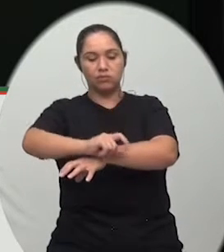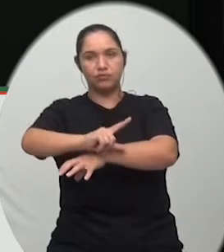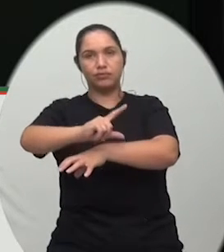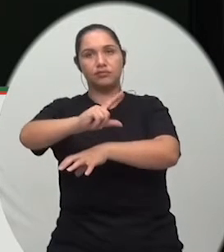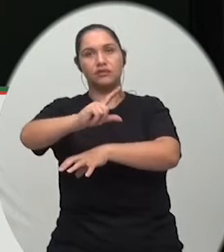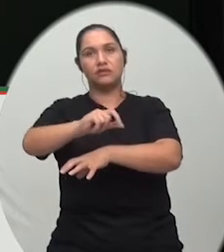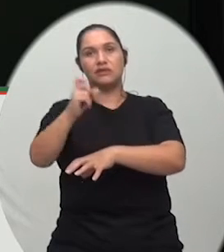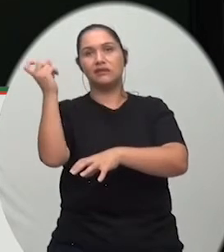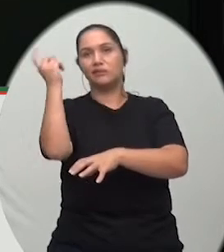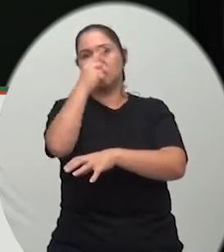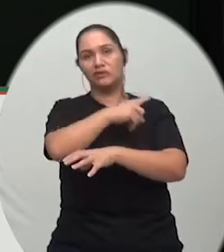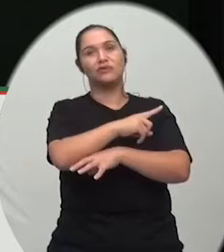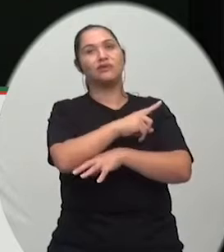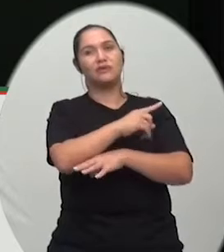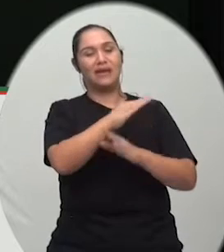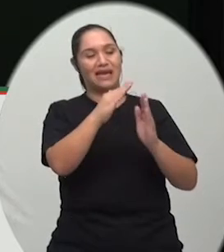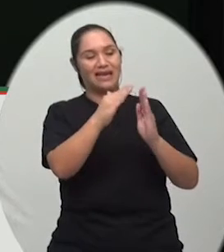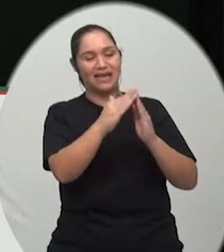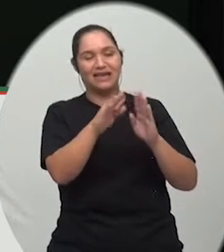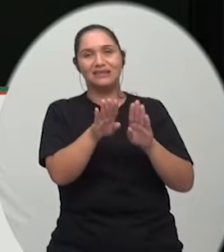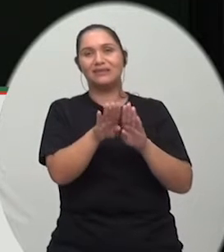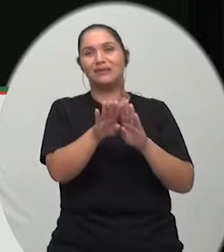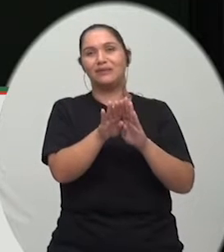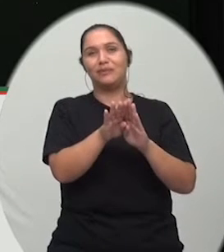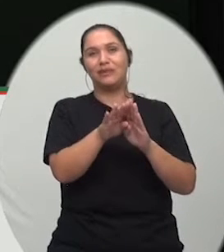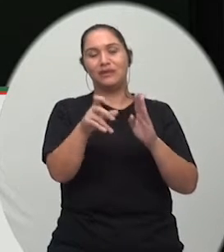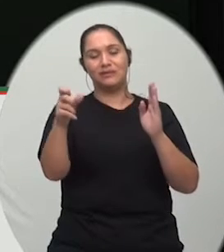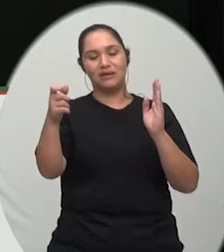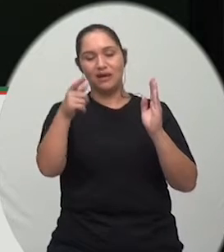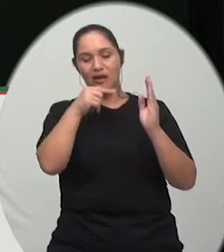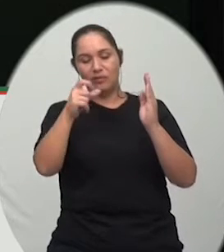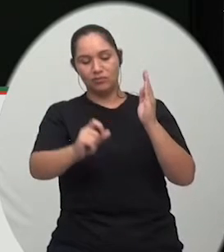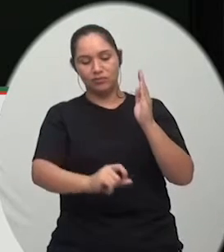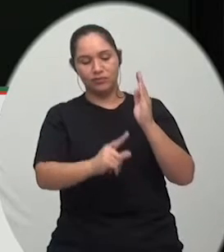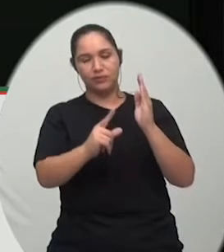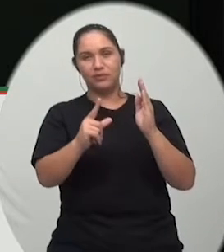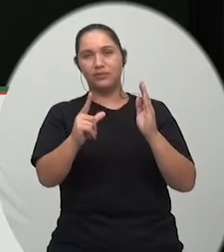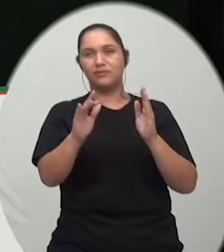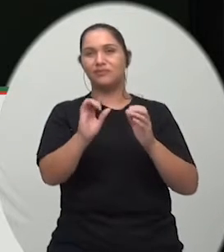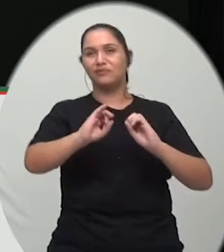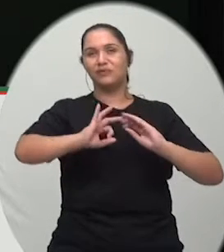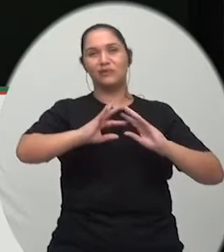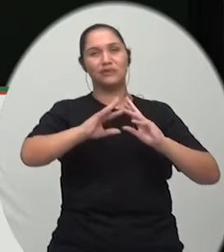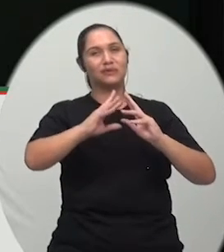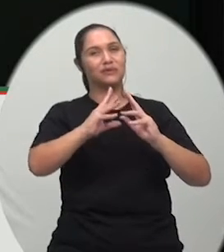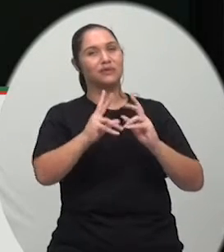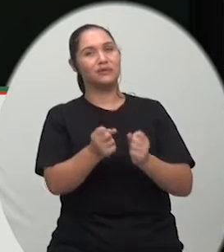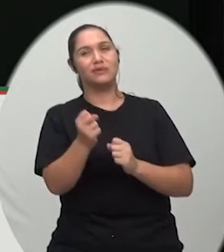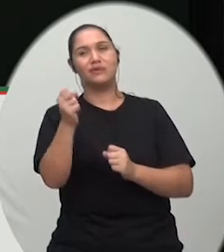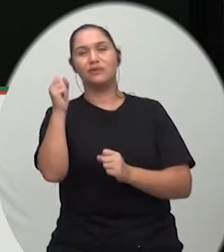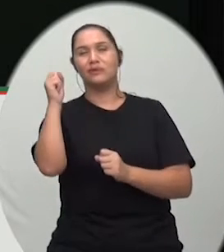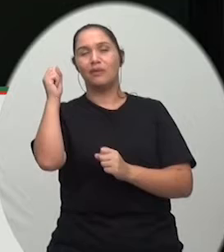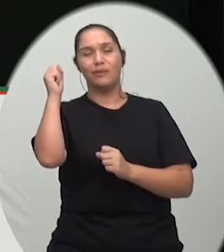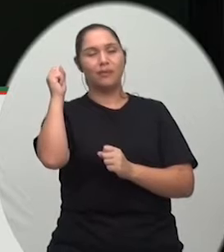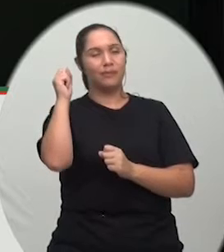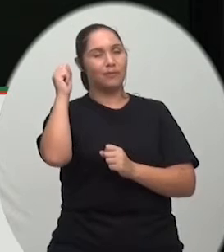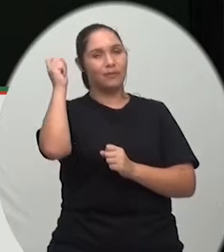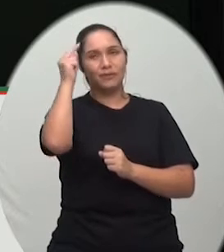prejudicando aí, molhando todos os móveis, as pessoas perdendo. Vivemos numa situação de